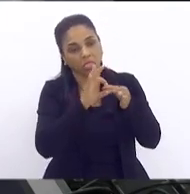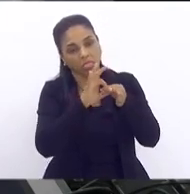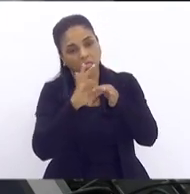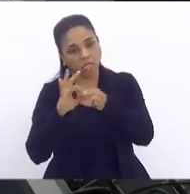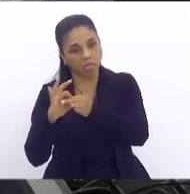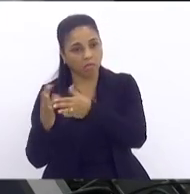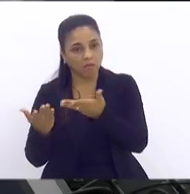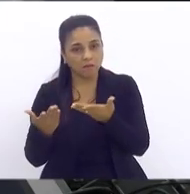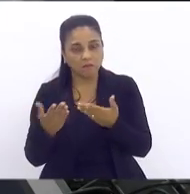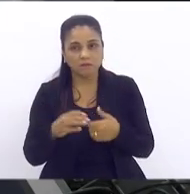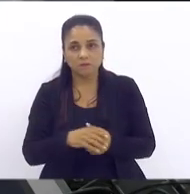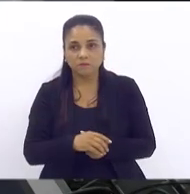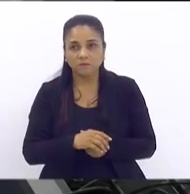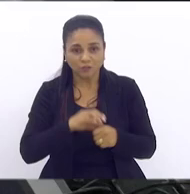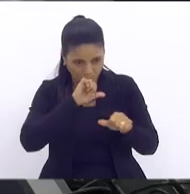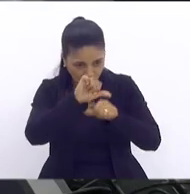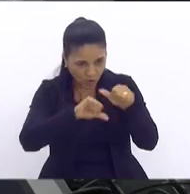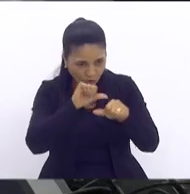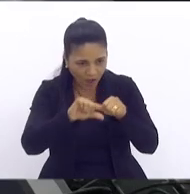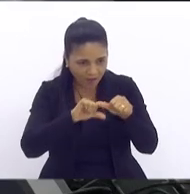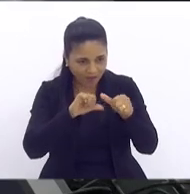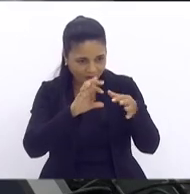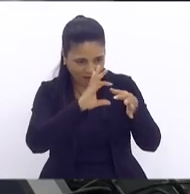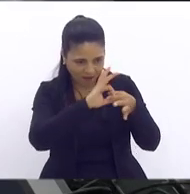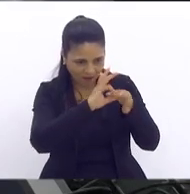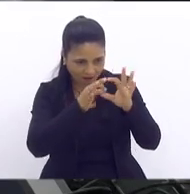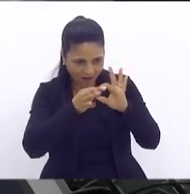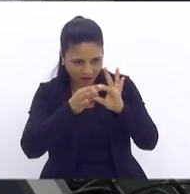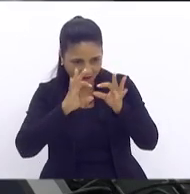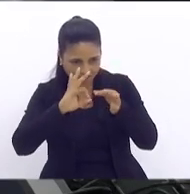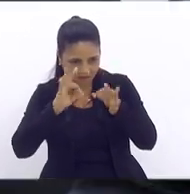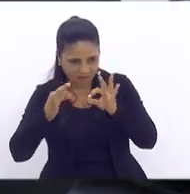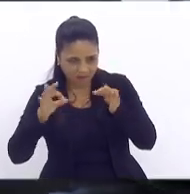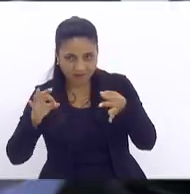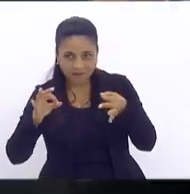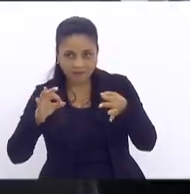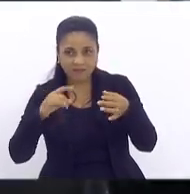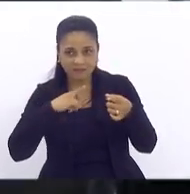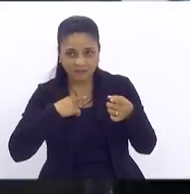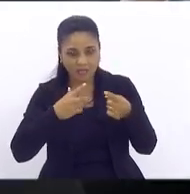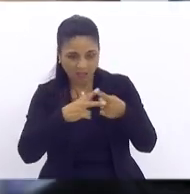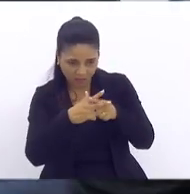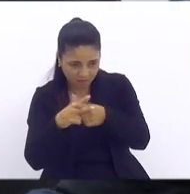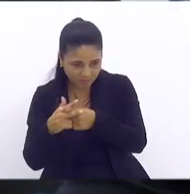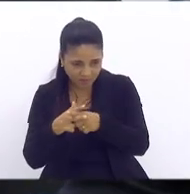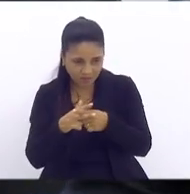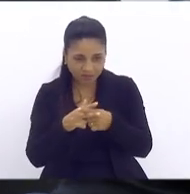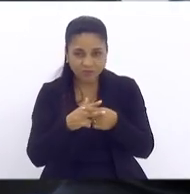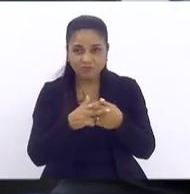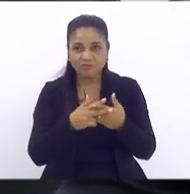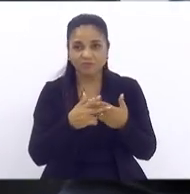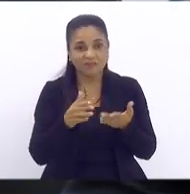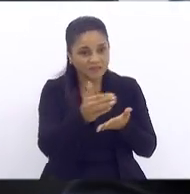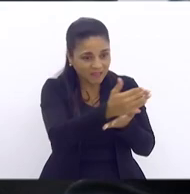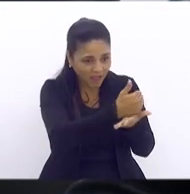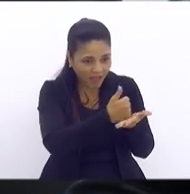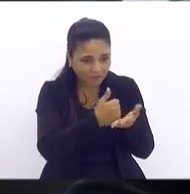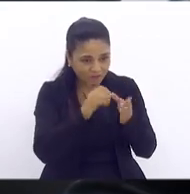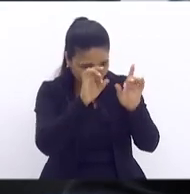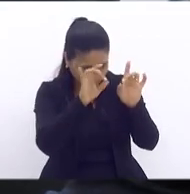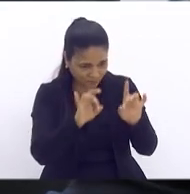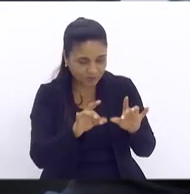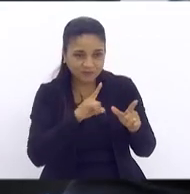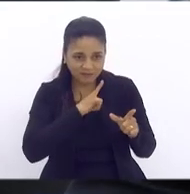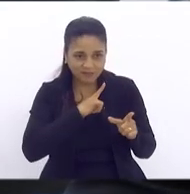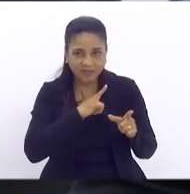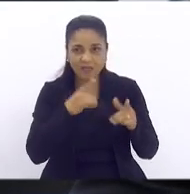âncora, que estava toda, foi feito com reparo. Tem algum dado específico para poder apresentar à sociedade? Não tem. A Marinha tem que estar